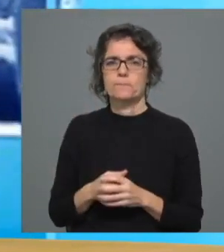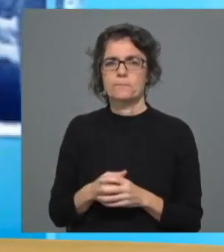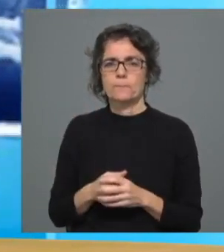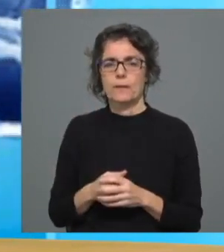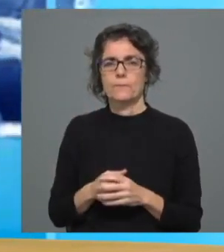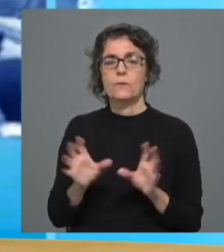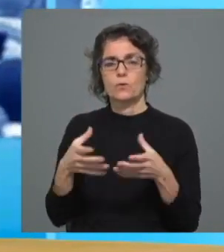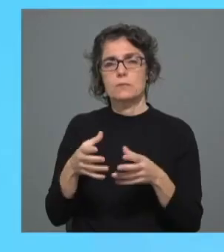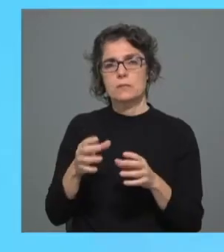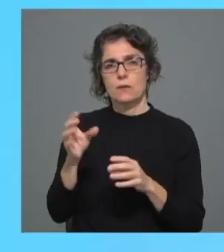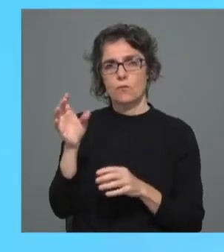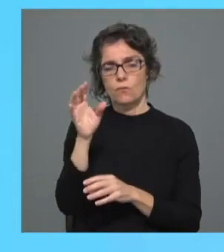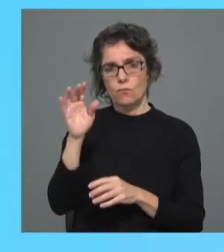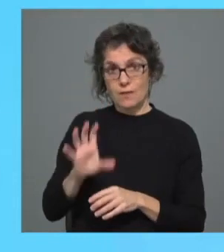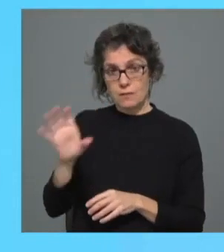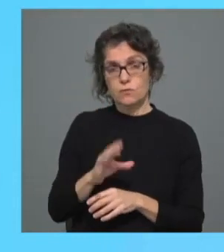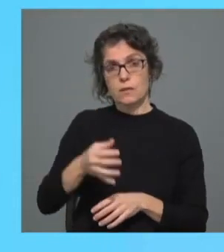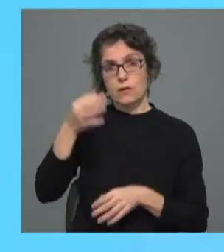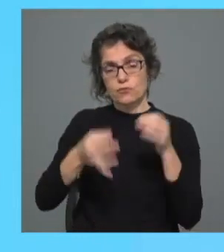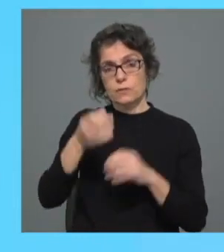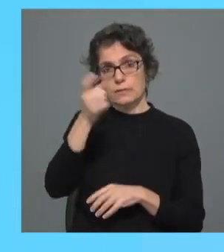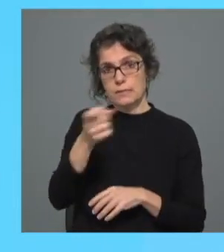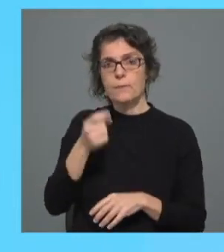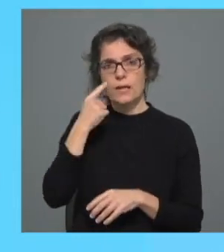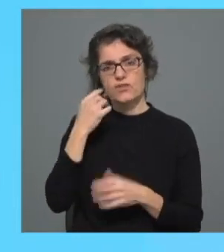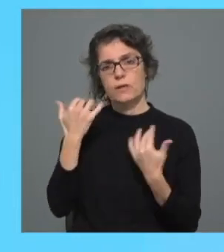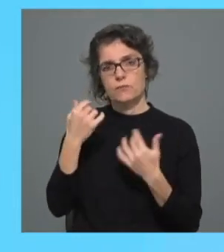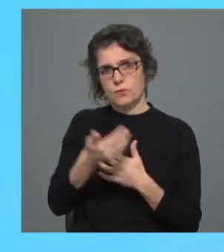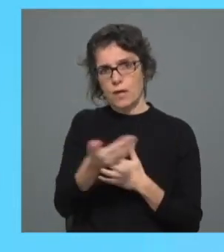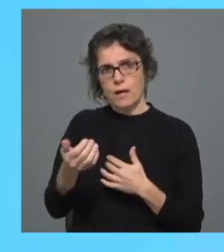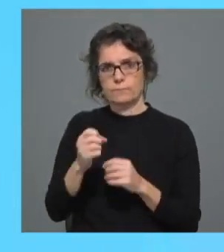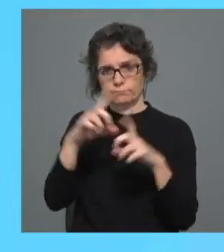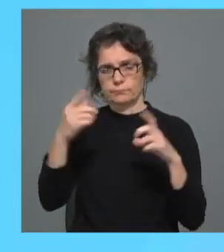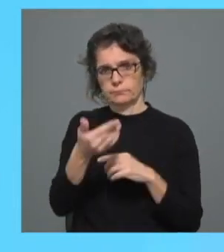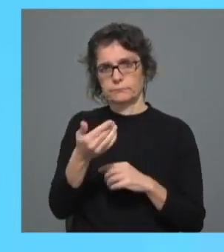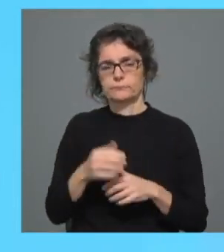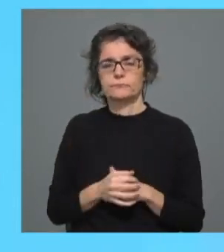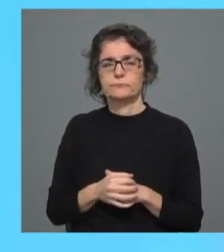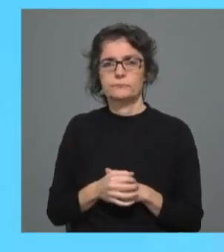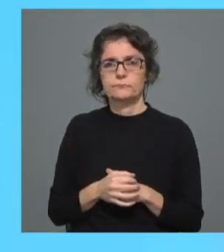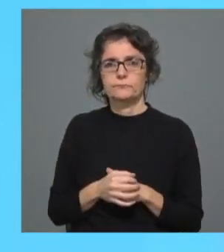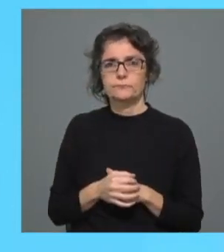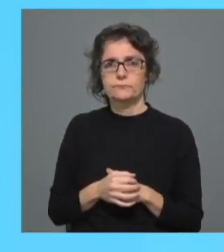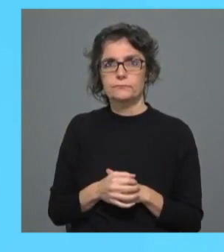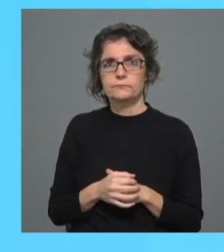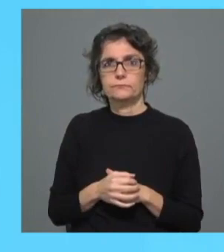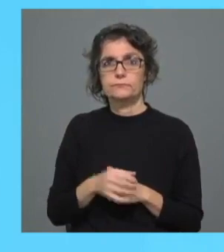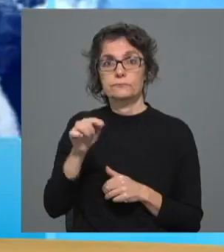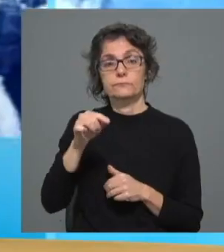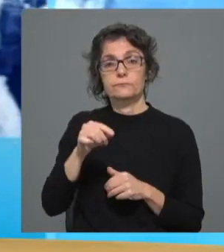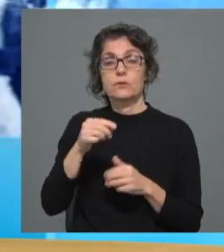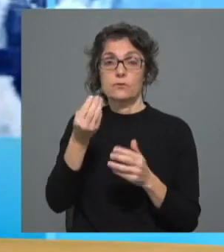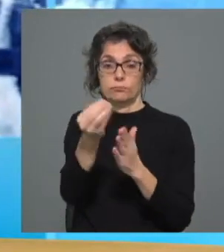Paz. E acompanham aí, de facto, o decorrer dos trabalhos, assim como as conclusões a que vão chegar e que ficarão afirmadas nesse manifesto.